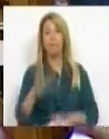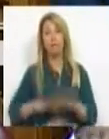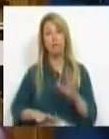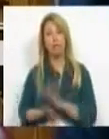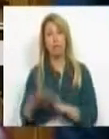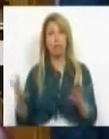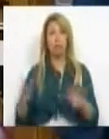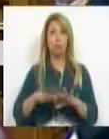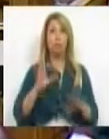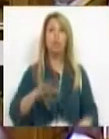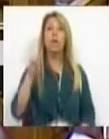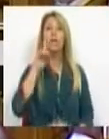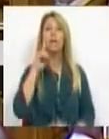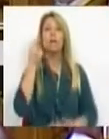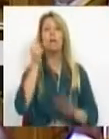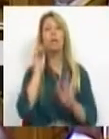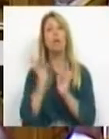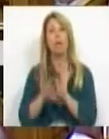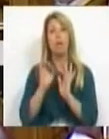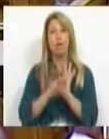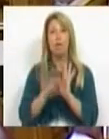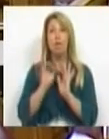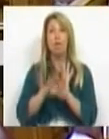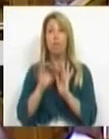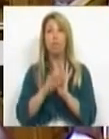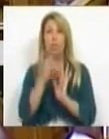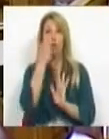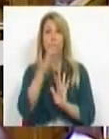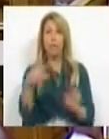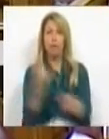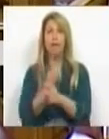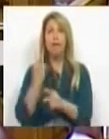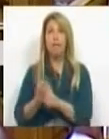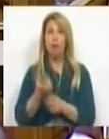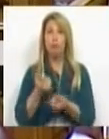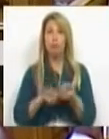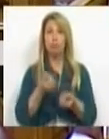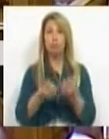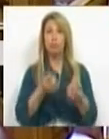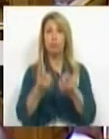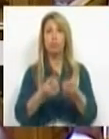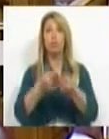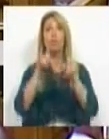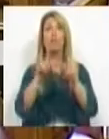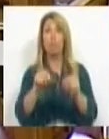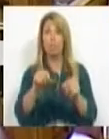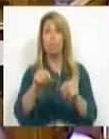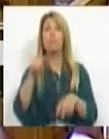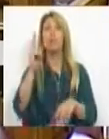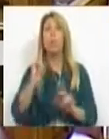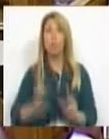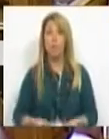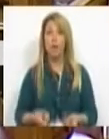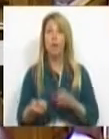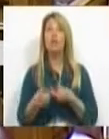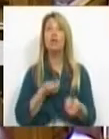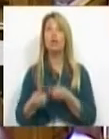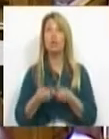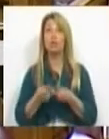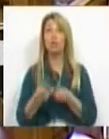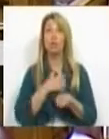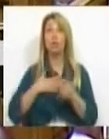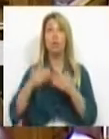das garantias, quer dos fundos de pensões vários, que a pouco e pouco também começam a ter gestão por entidades fora